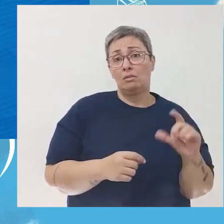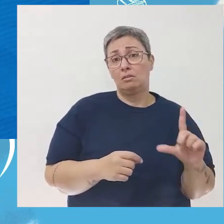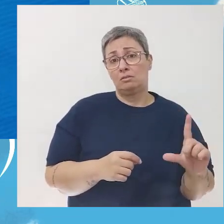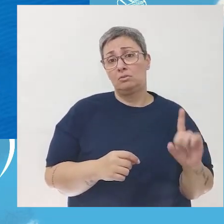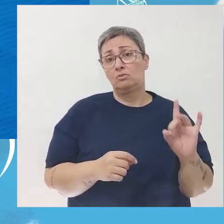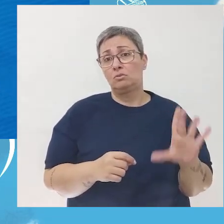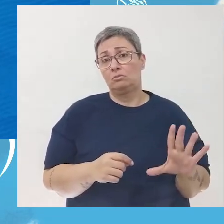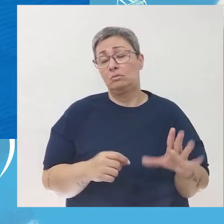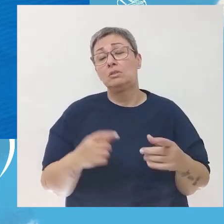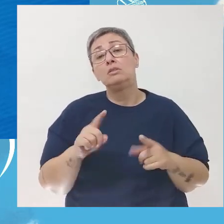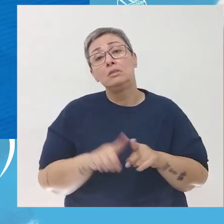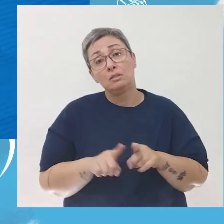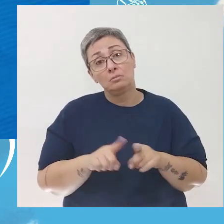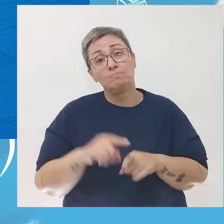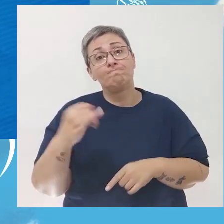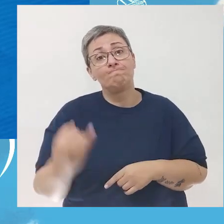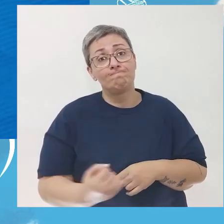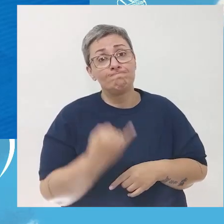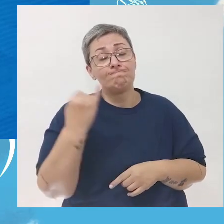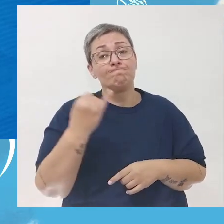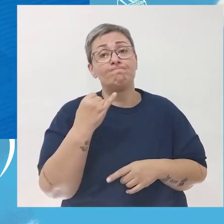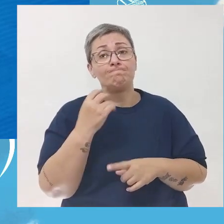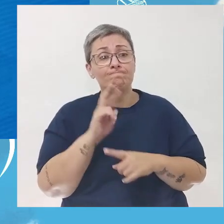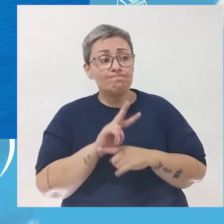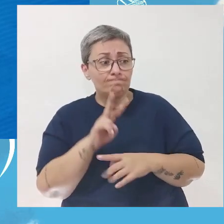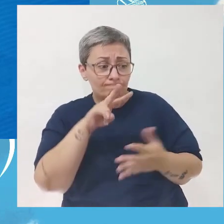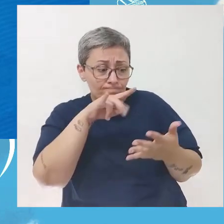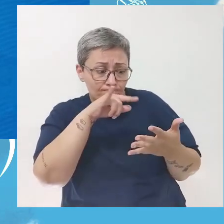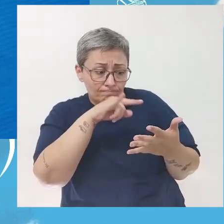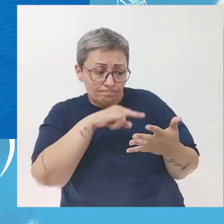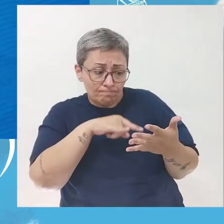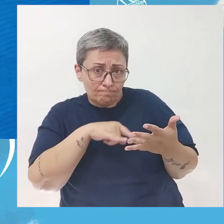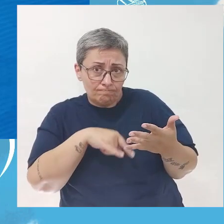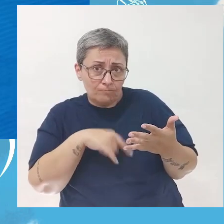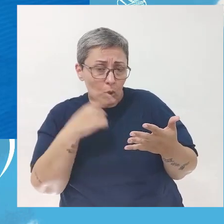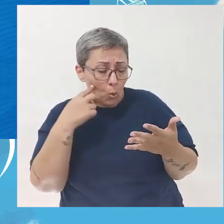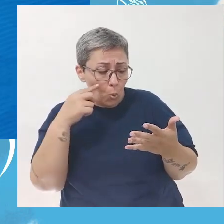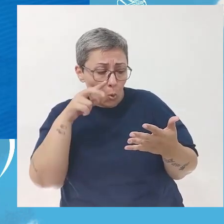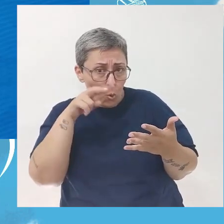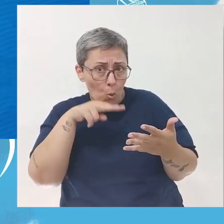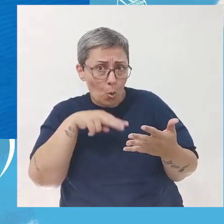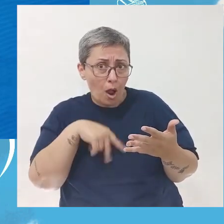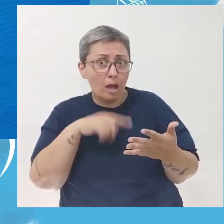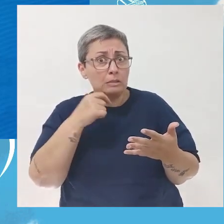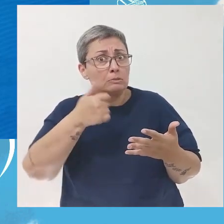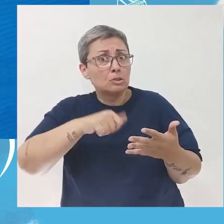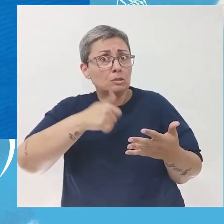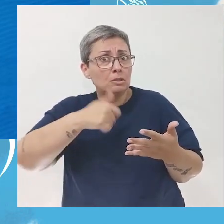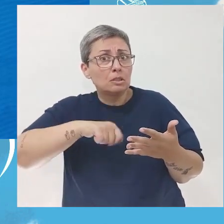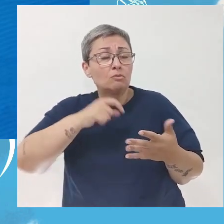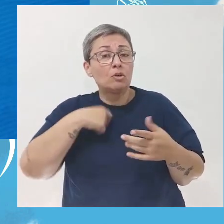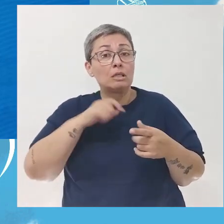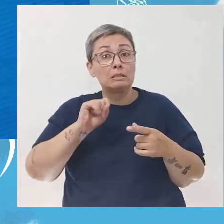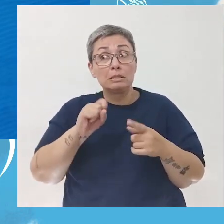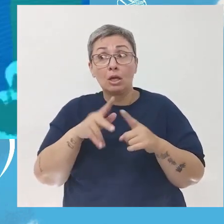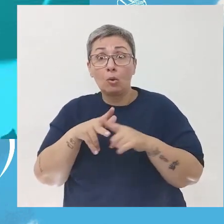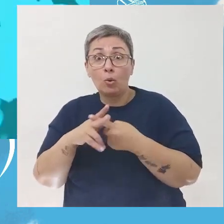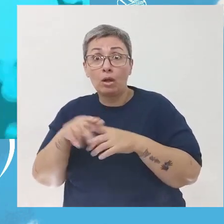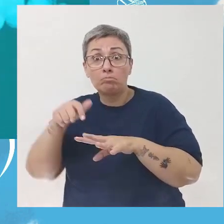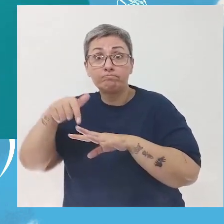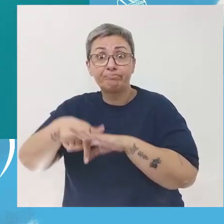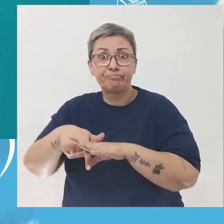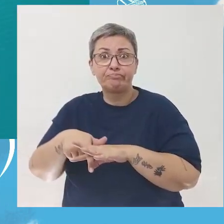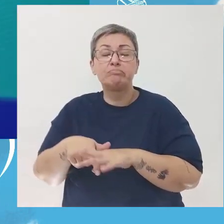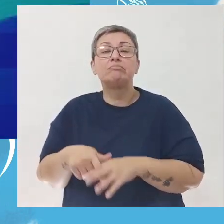40. Também é importante acompanhar com atenção o consumo em sua conta de água para verificar e consertar